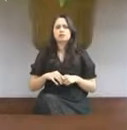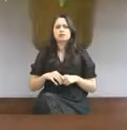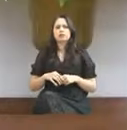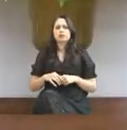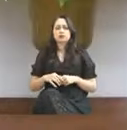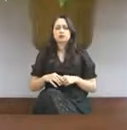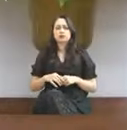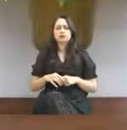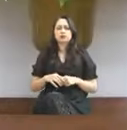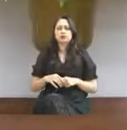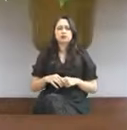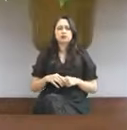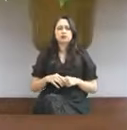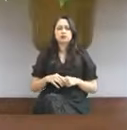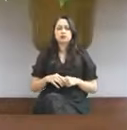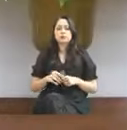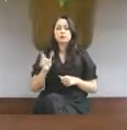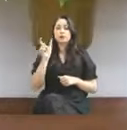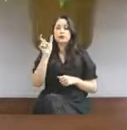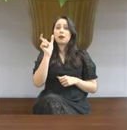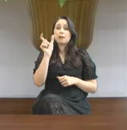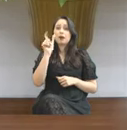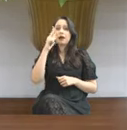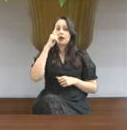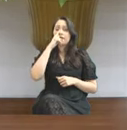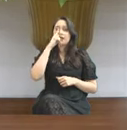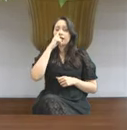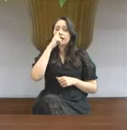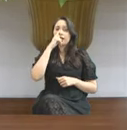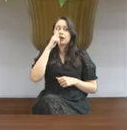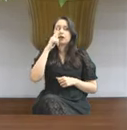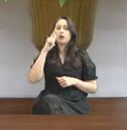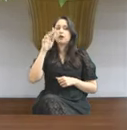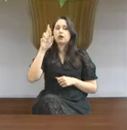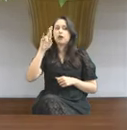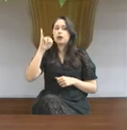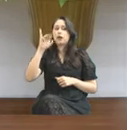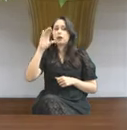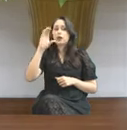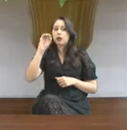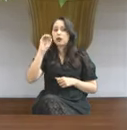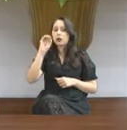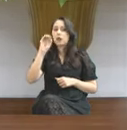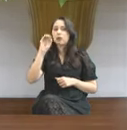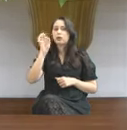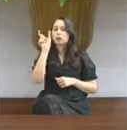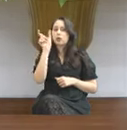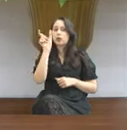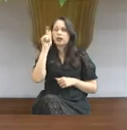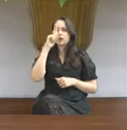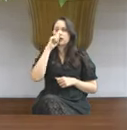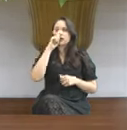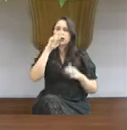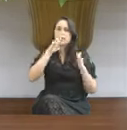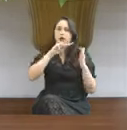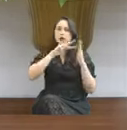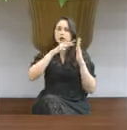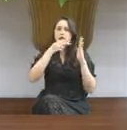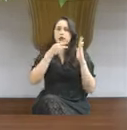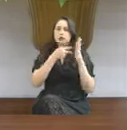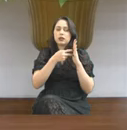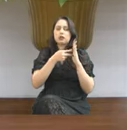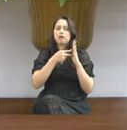Aí nós temos que ir para o grego. A palavra rico no grego é plosios. E plosios fala de uma riqueza